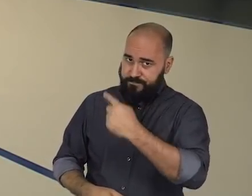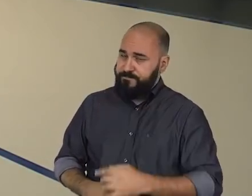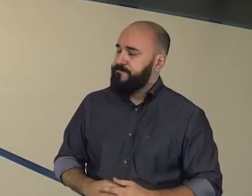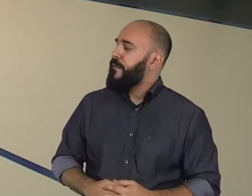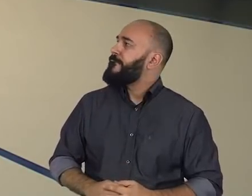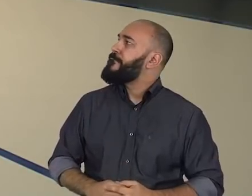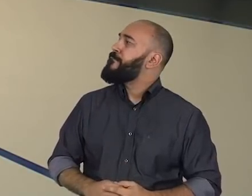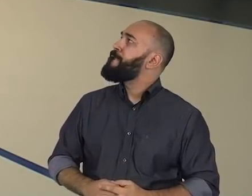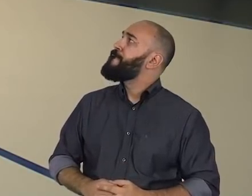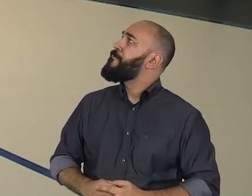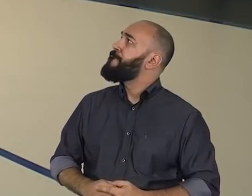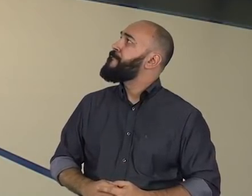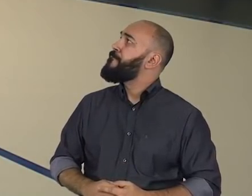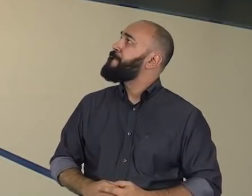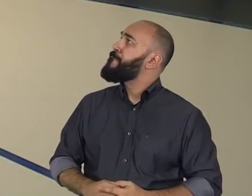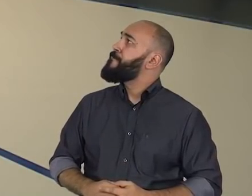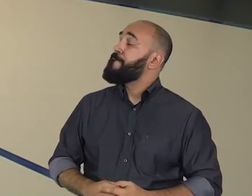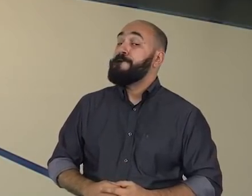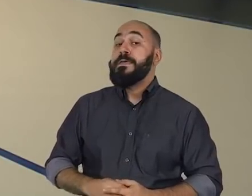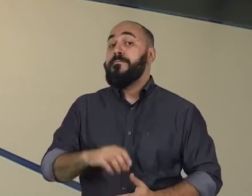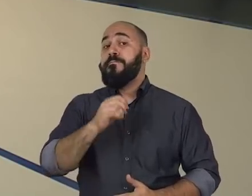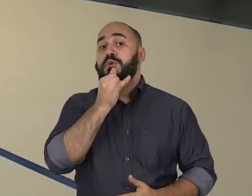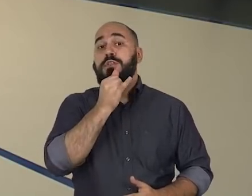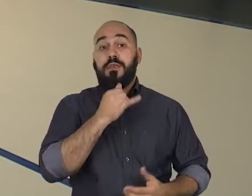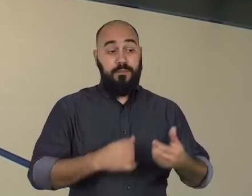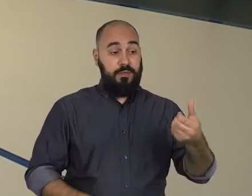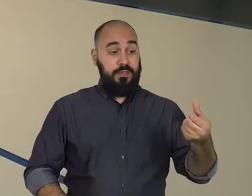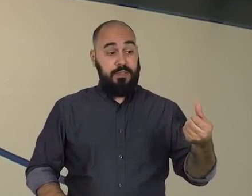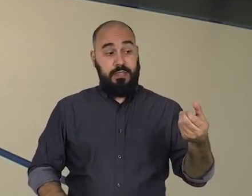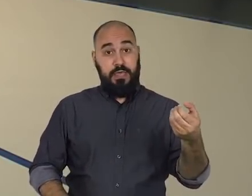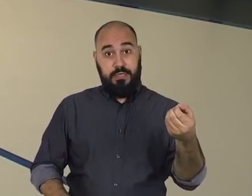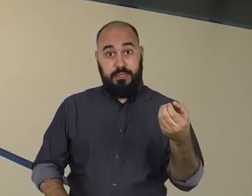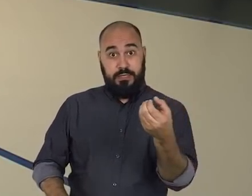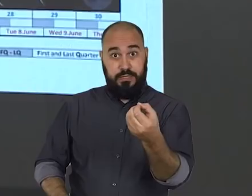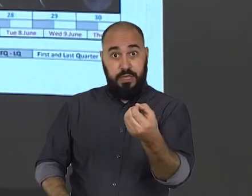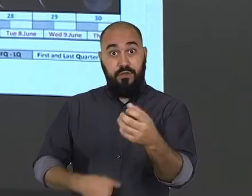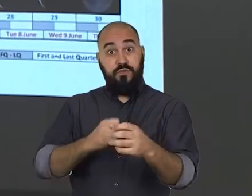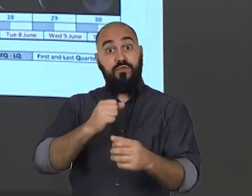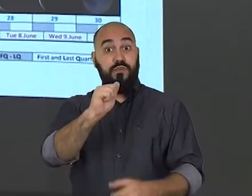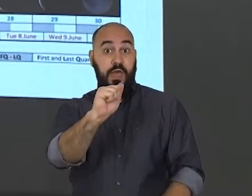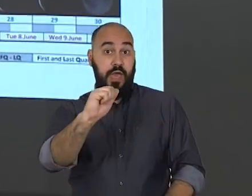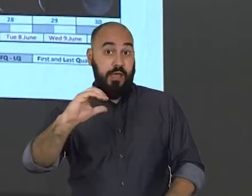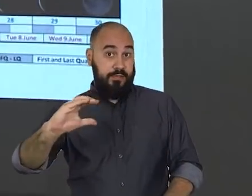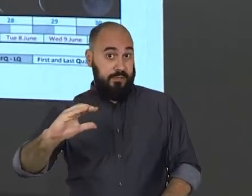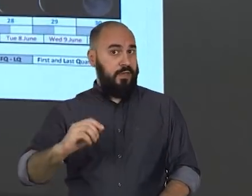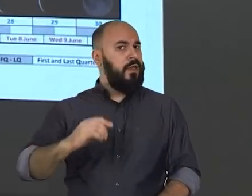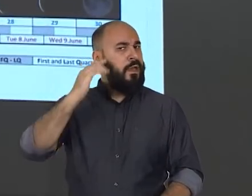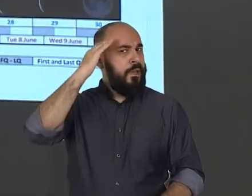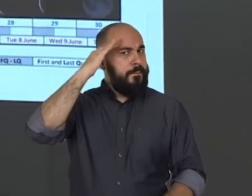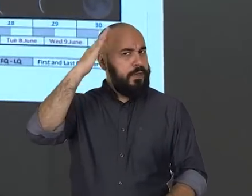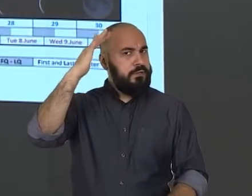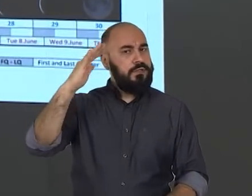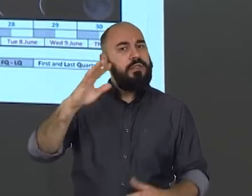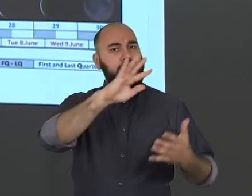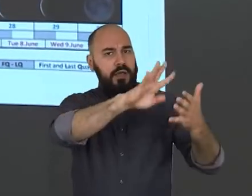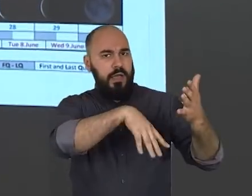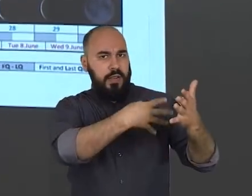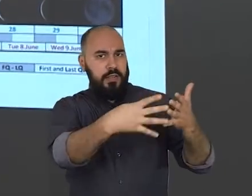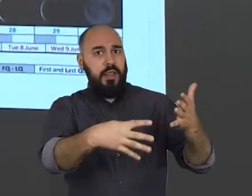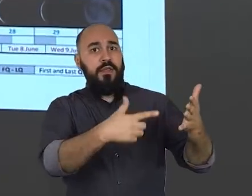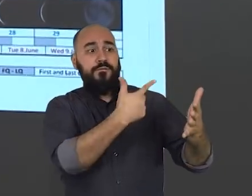na tela, se estivéssemos no ano 600 a.C. Vamos imaginar aqui um calendário baseado no